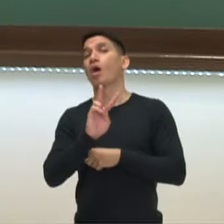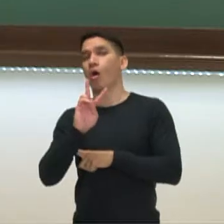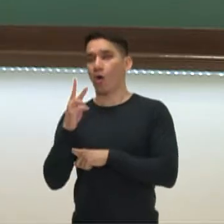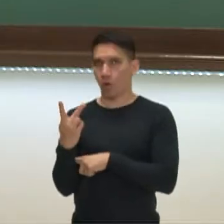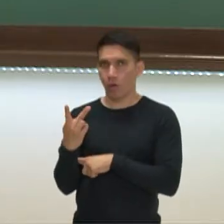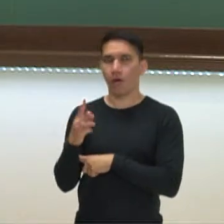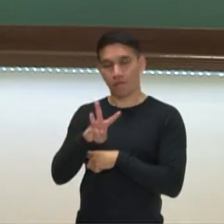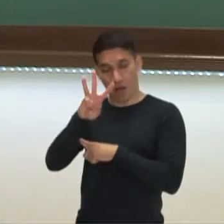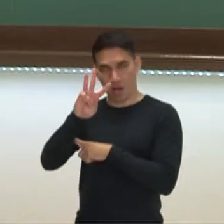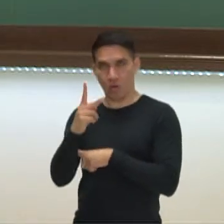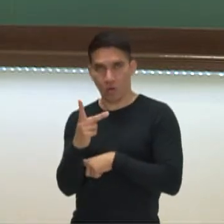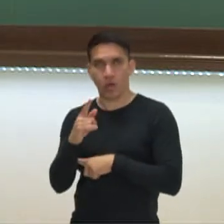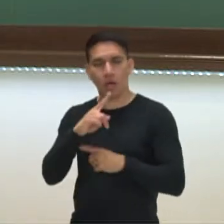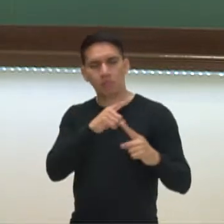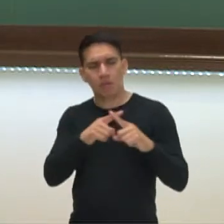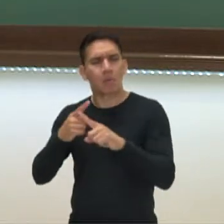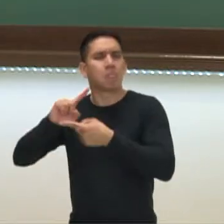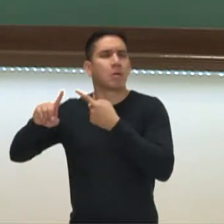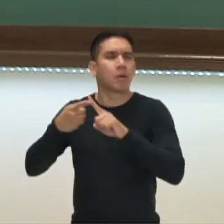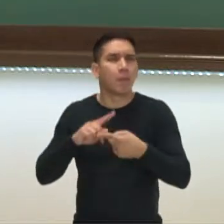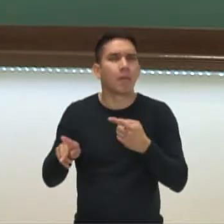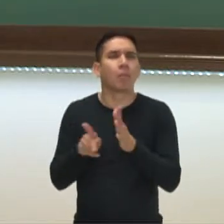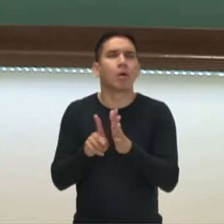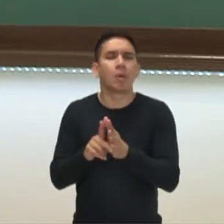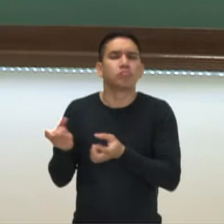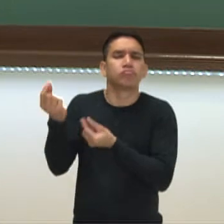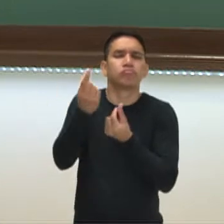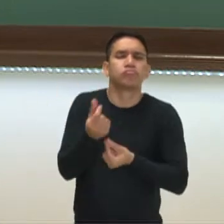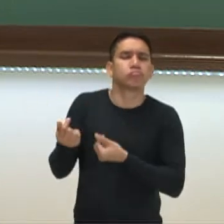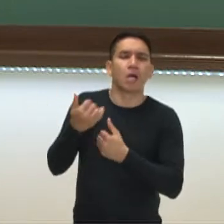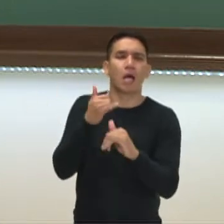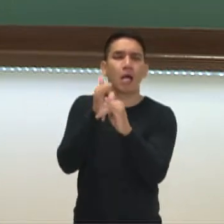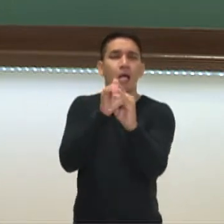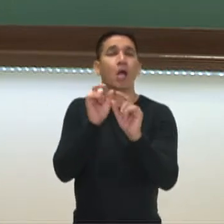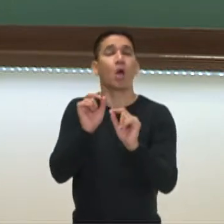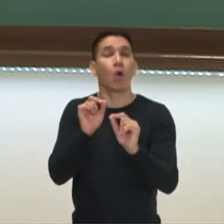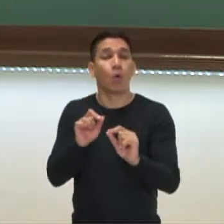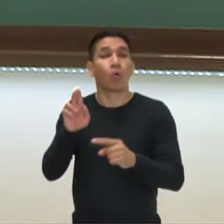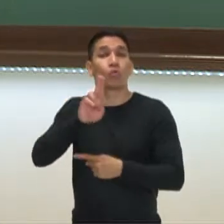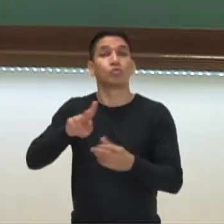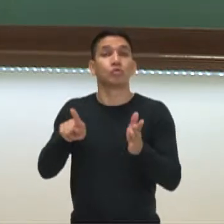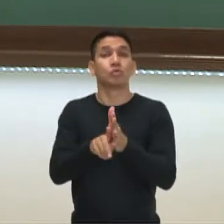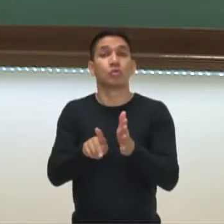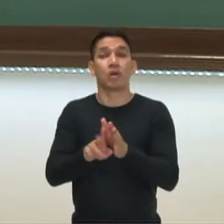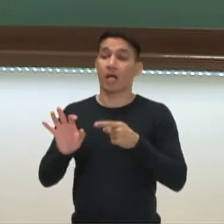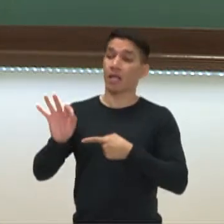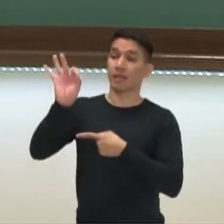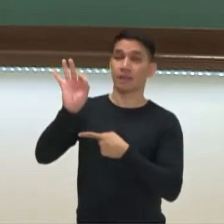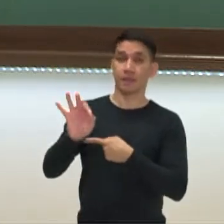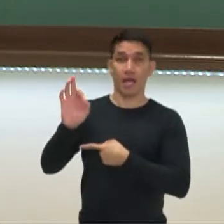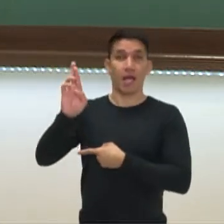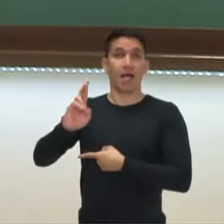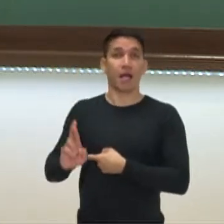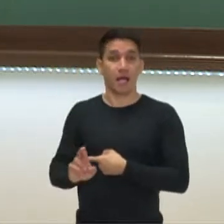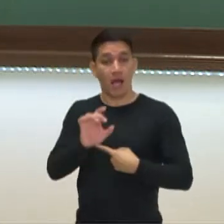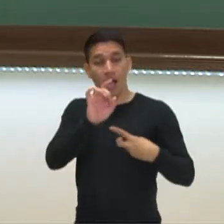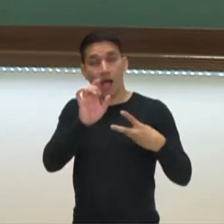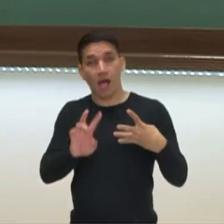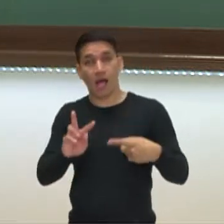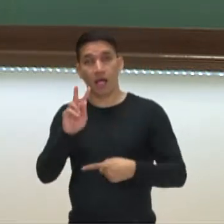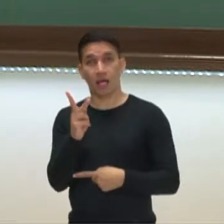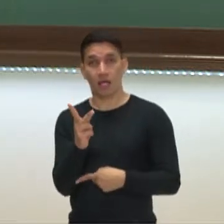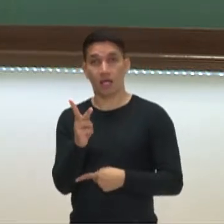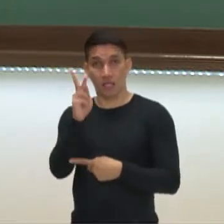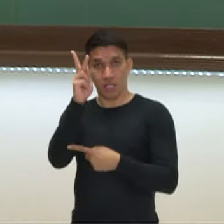e calcula o consumo dessa energia também, o custo dela, usando a taxa em reais para cada